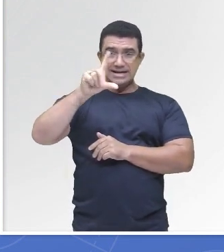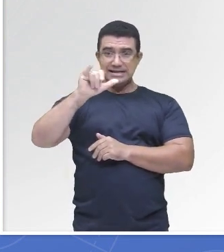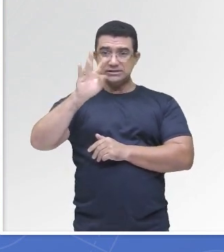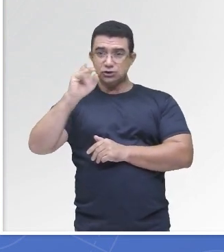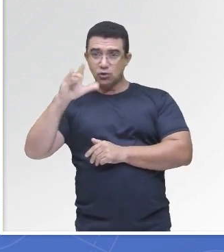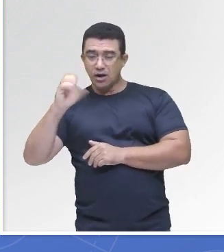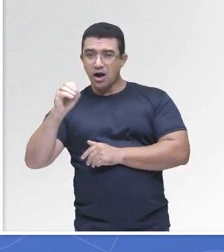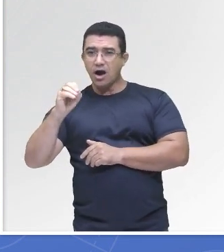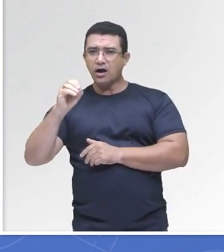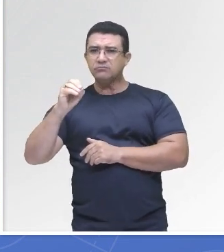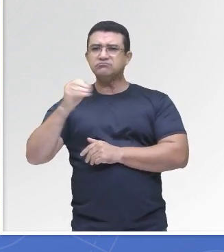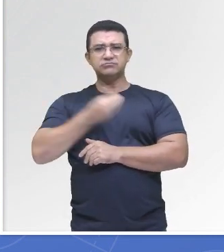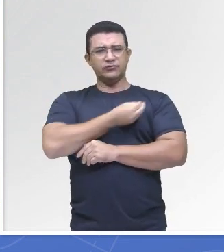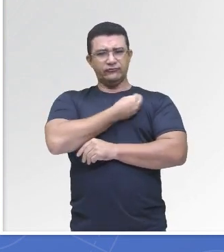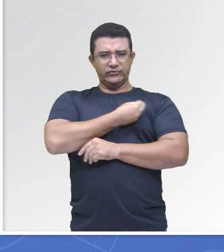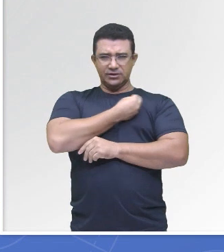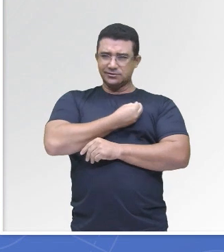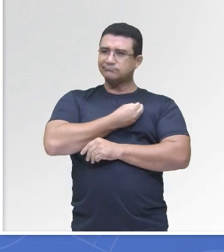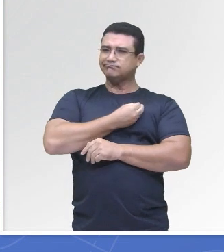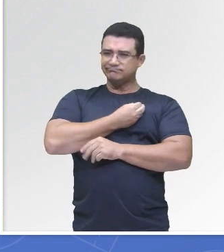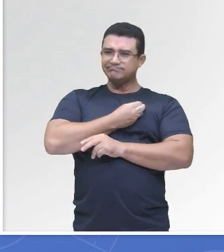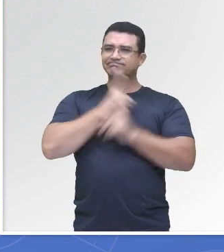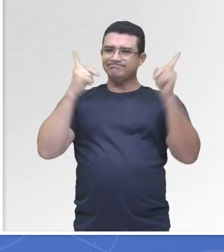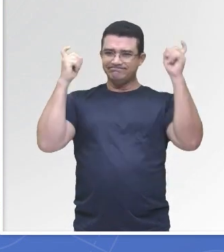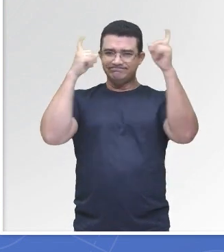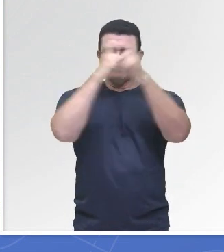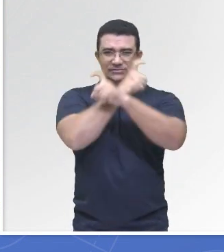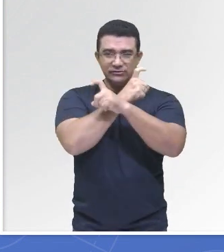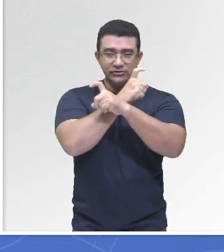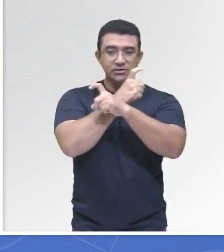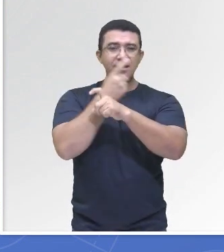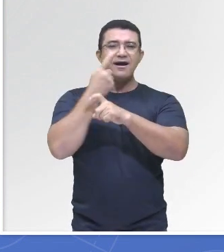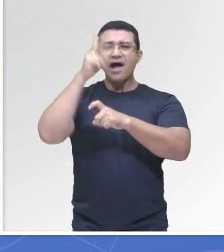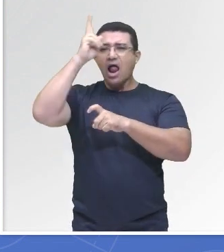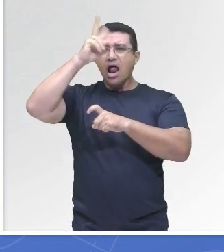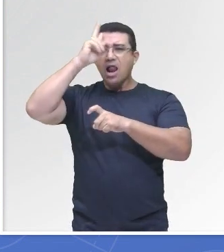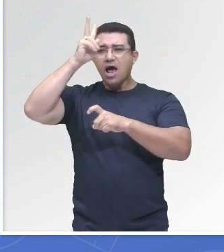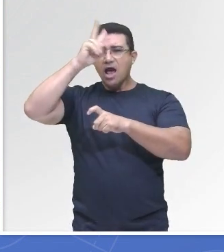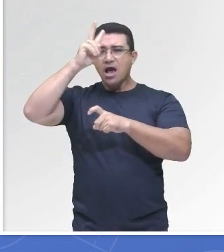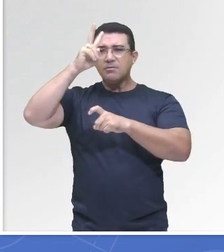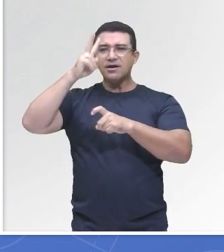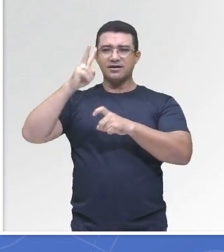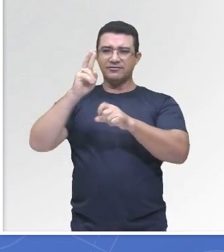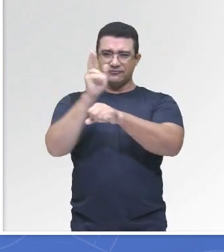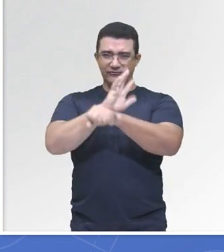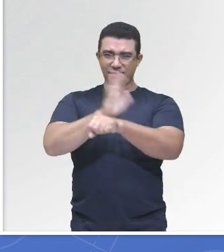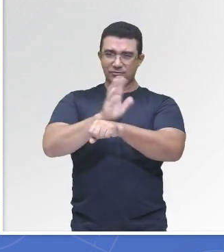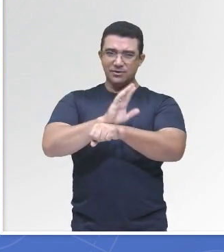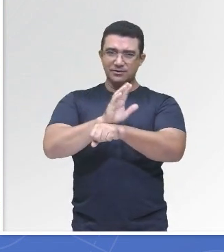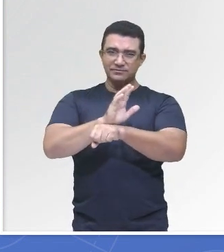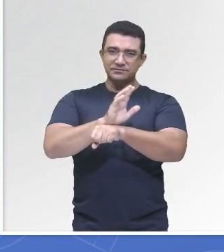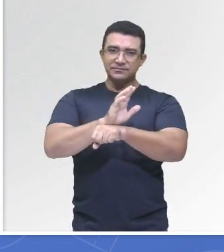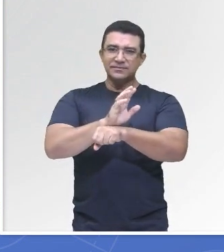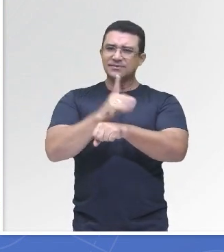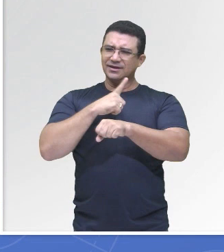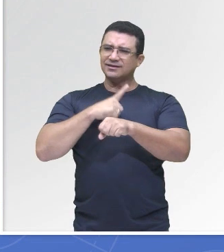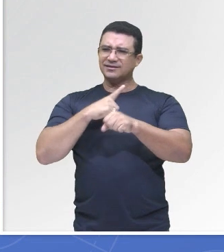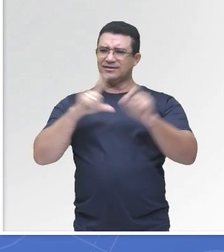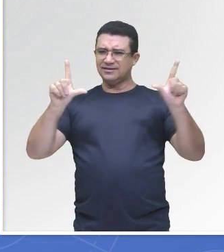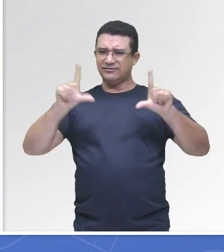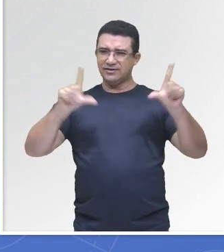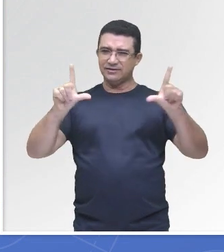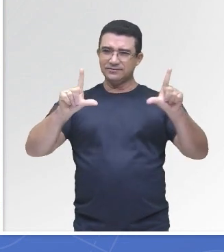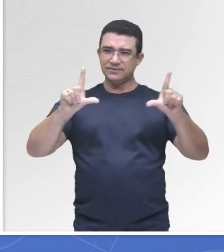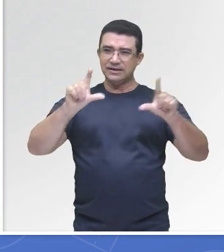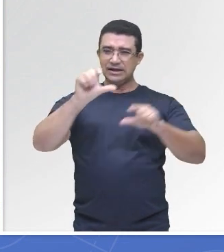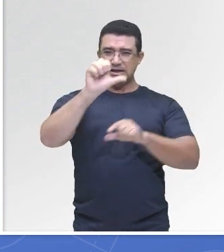difíceis. Mentalizem aí comigo aquele filme, Os Croods. É claro, né, que ali tem